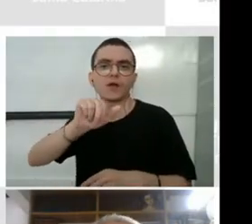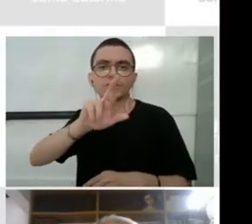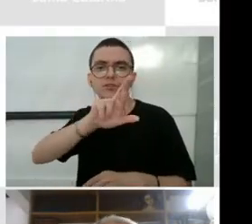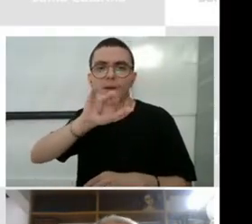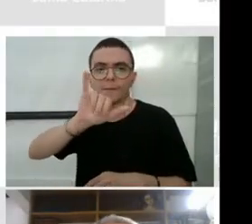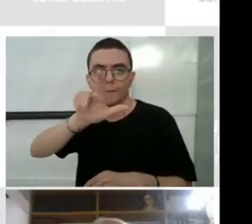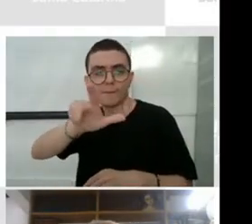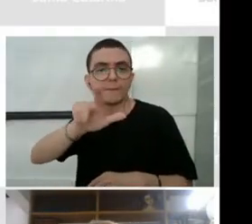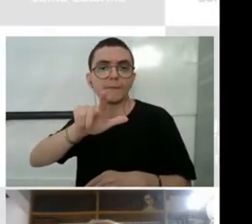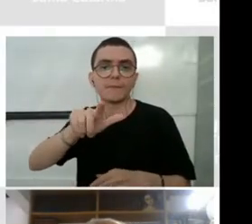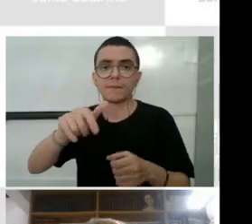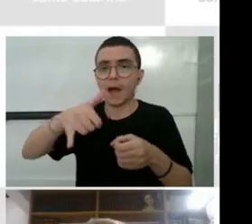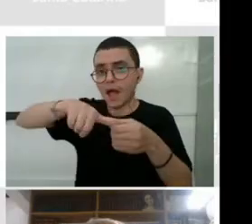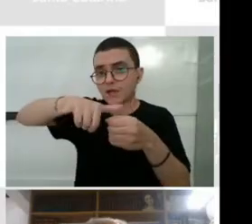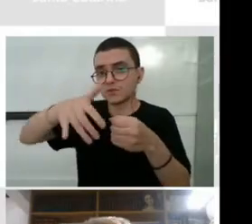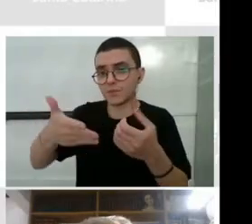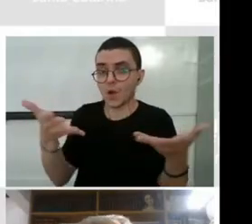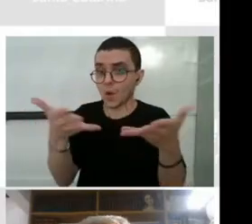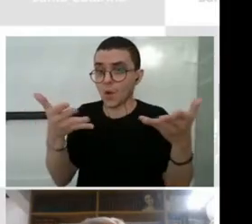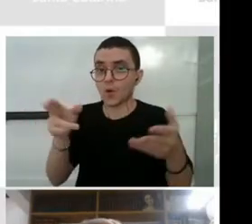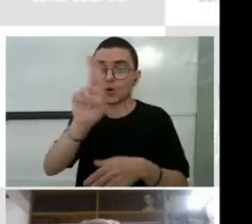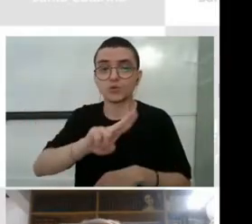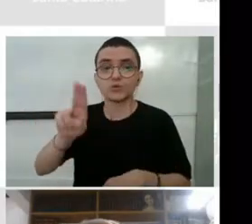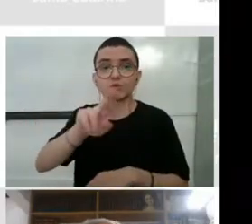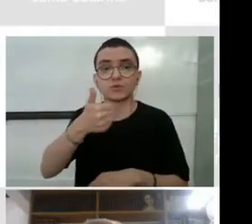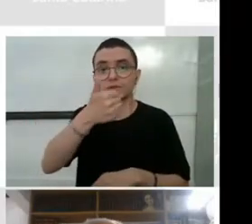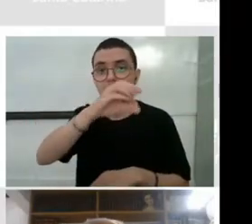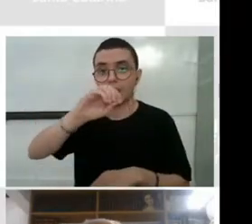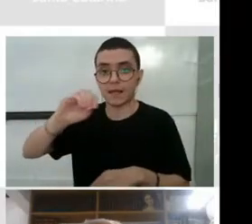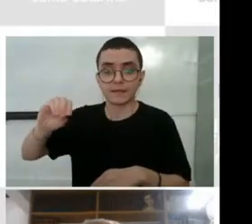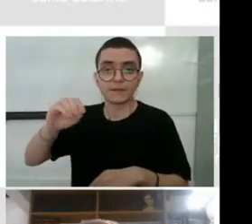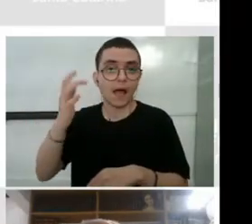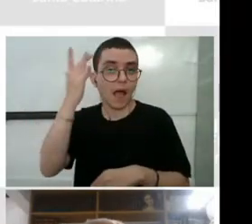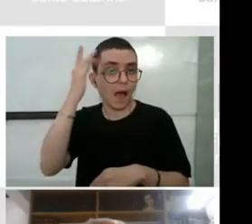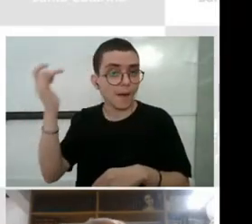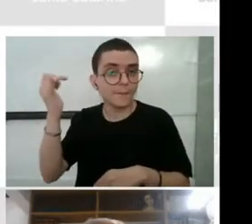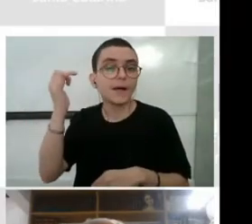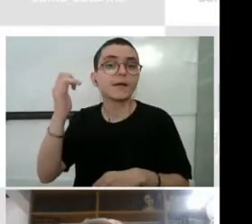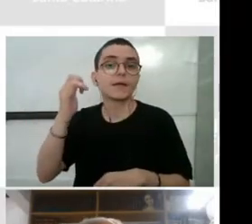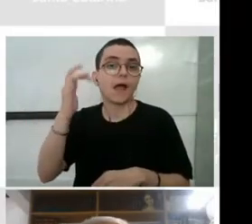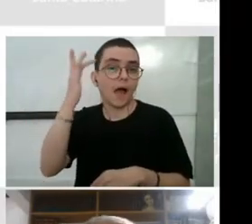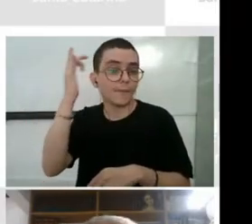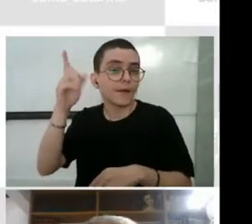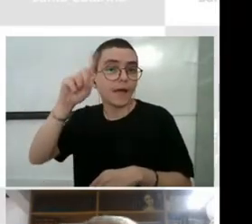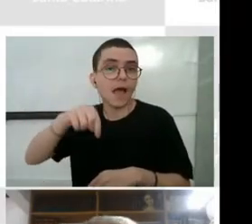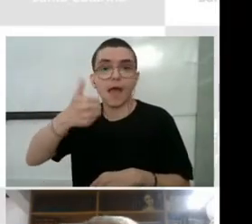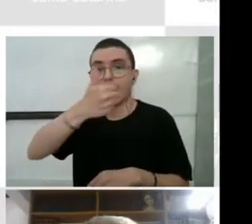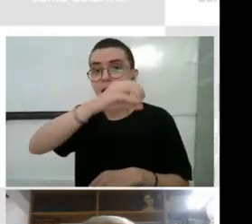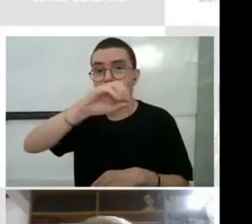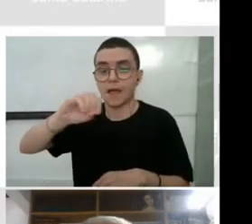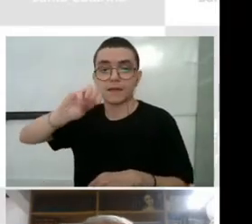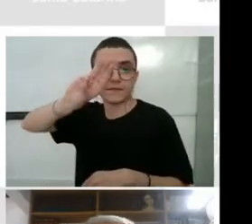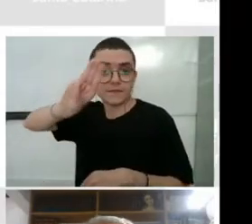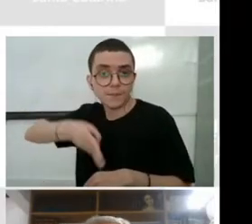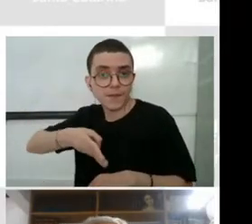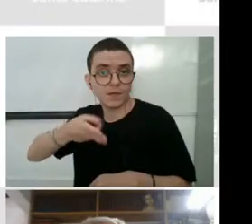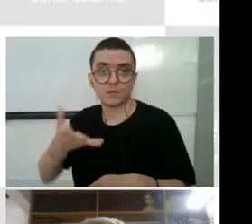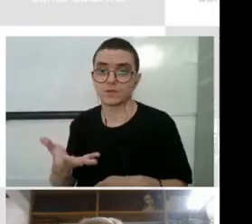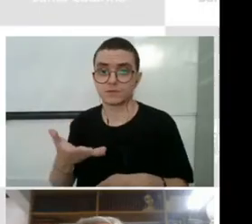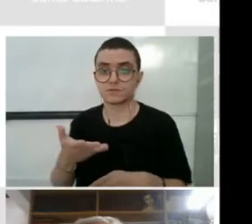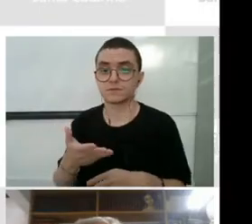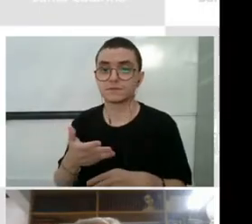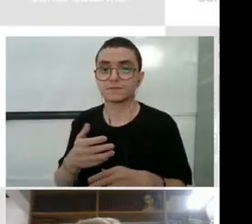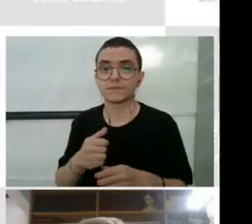Hoje nós estamos consumindo 100 milhões de barris de petróleo, amanhã nós vamos estar consumindo 100 milhões de barris de petróleo, etc. Em 2050 nós vamos estar